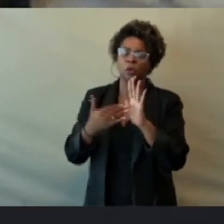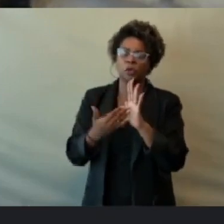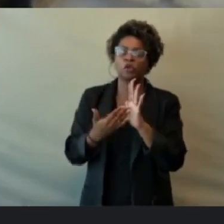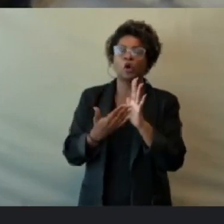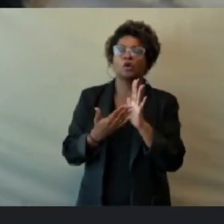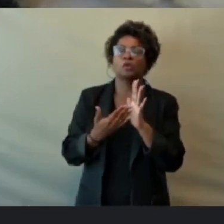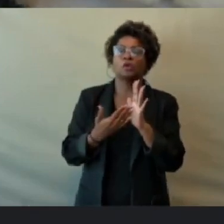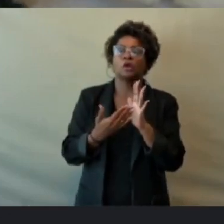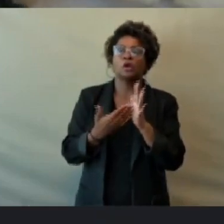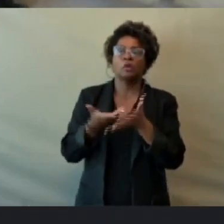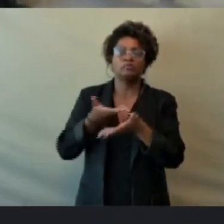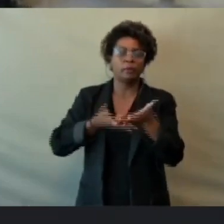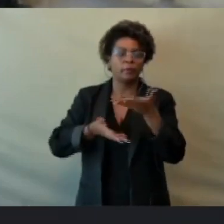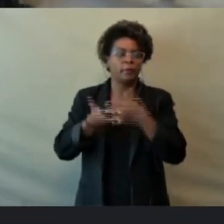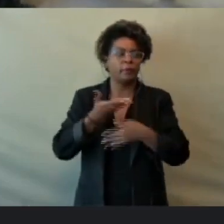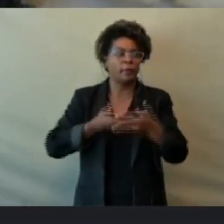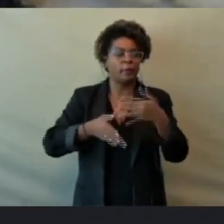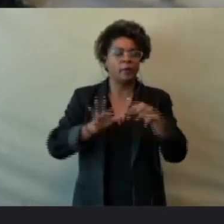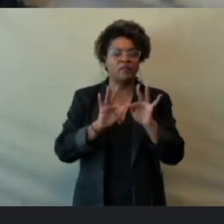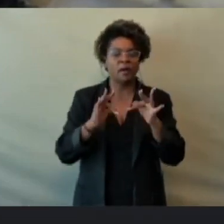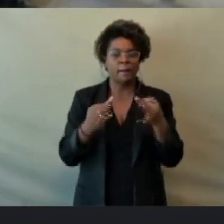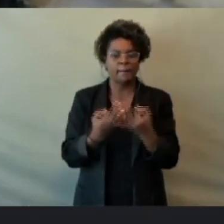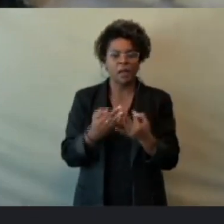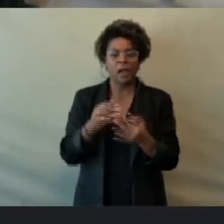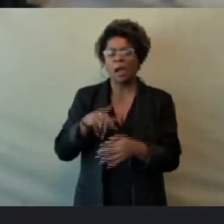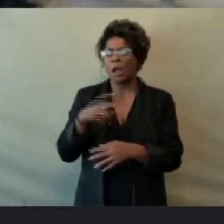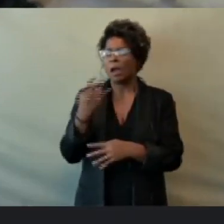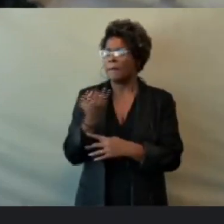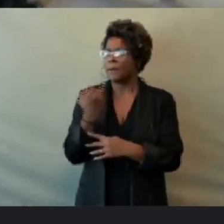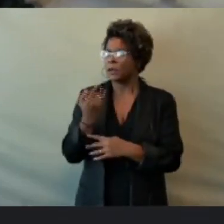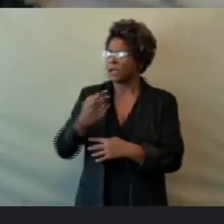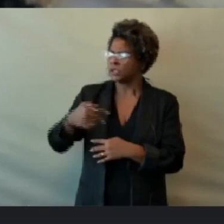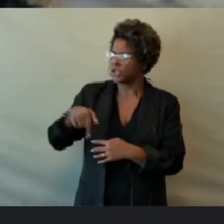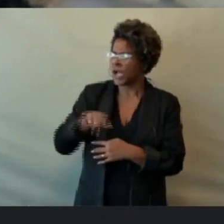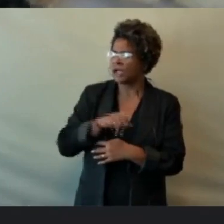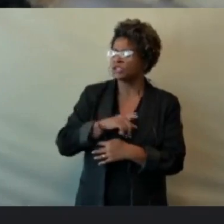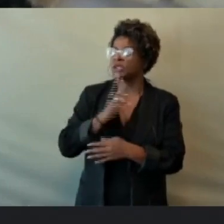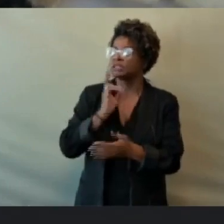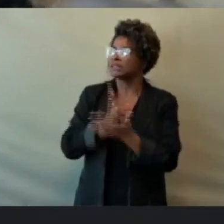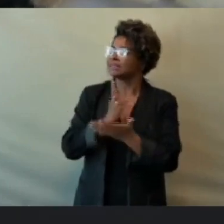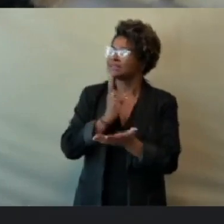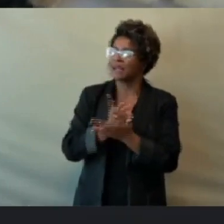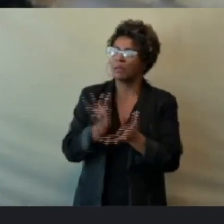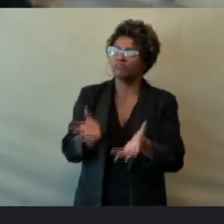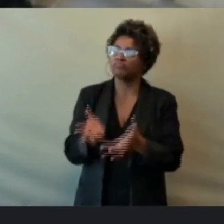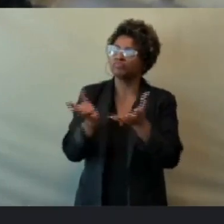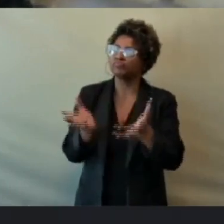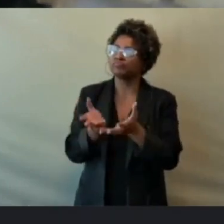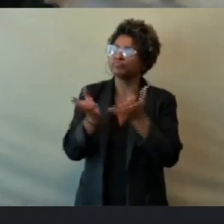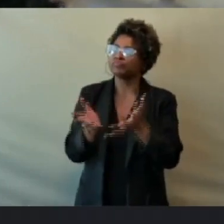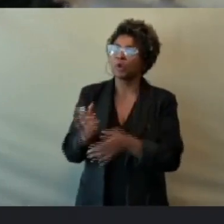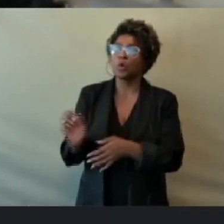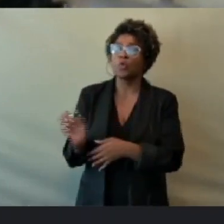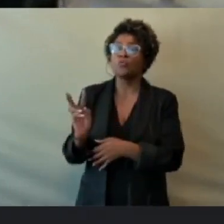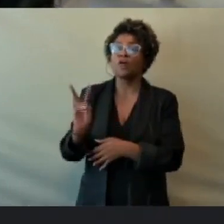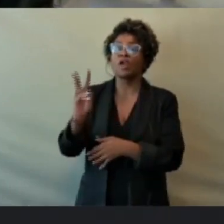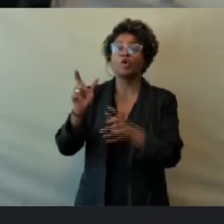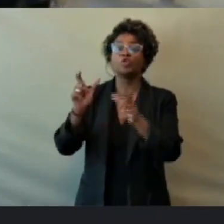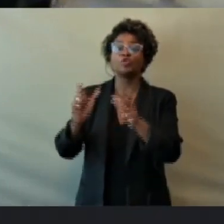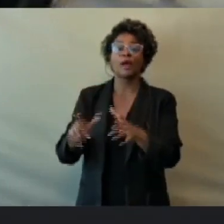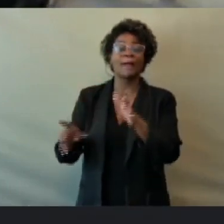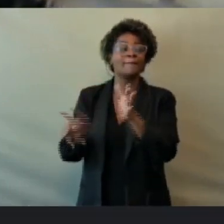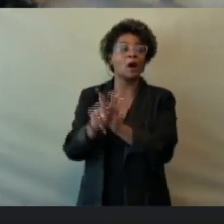inclusive trabalhamos sempre com muito do valor do território mas não esquecemos de que muito do